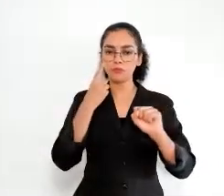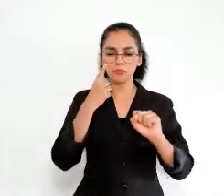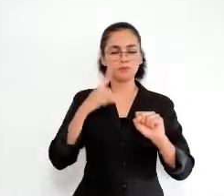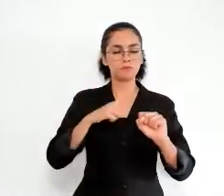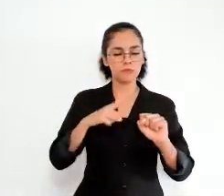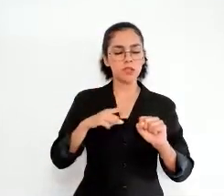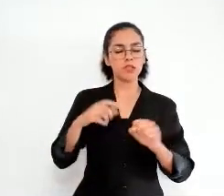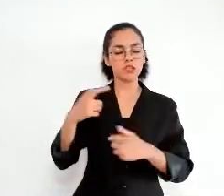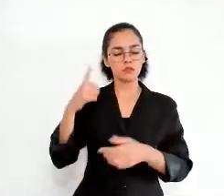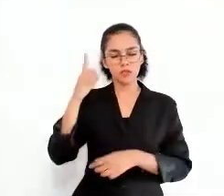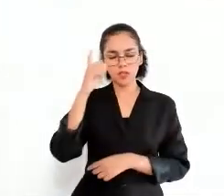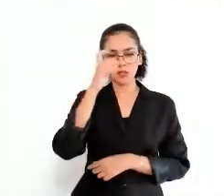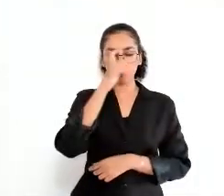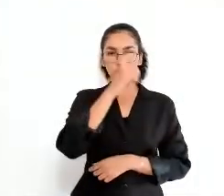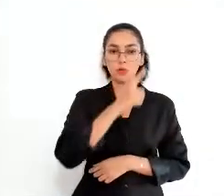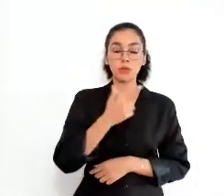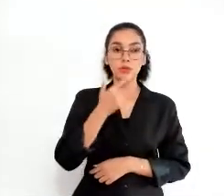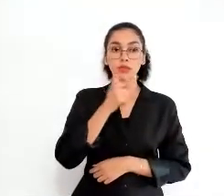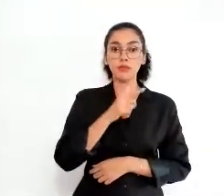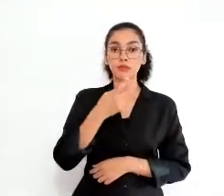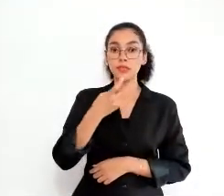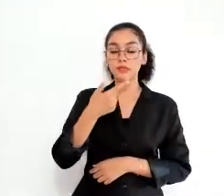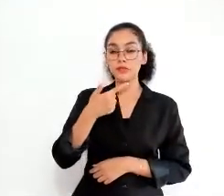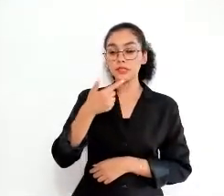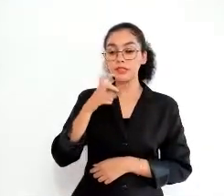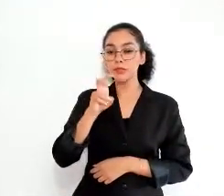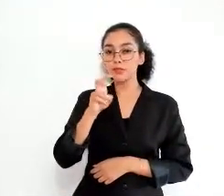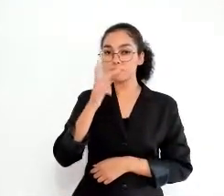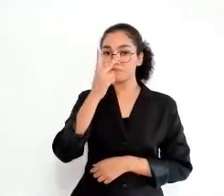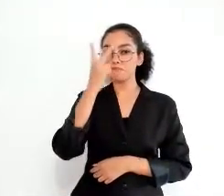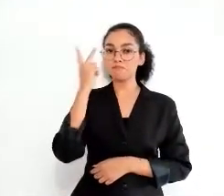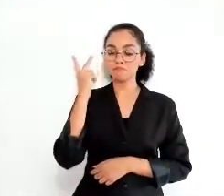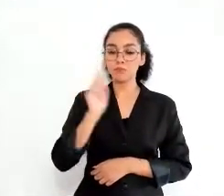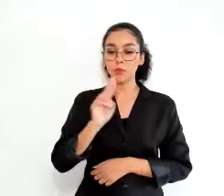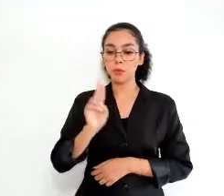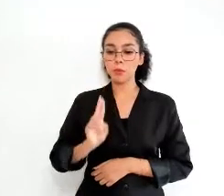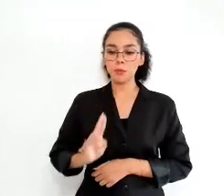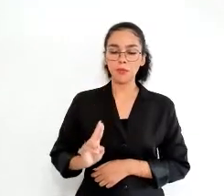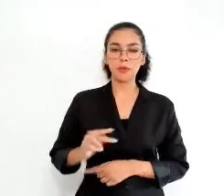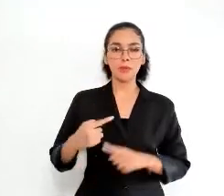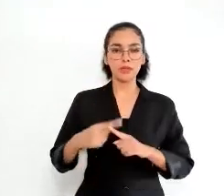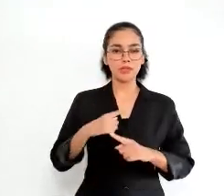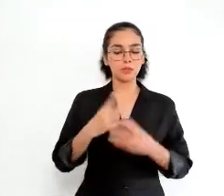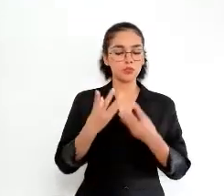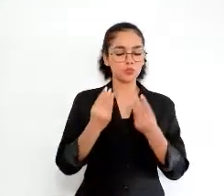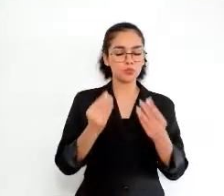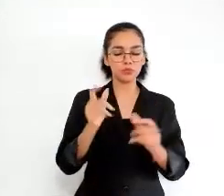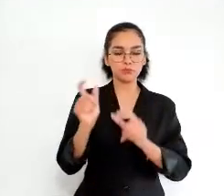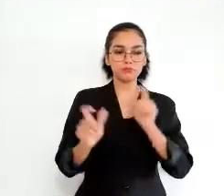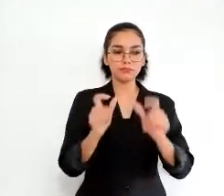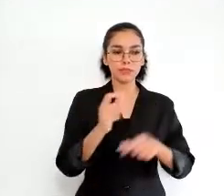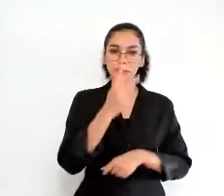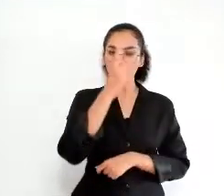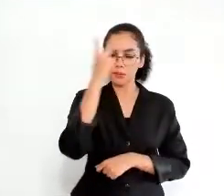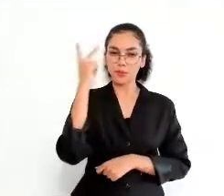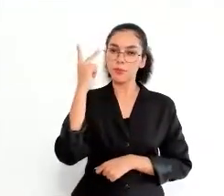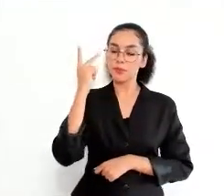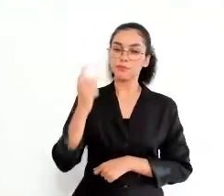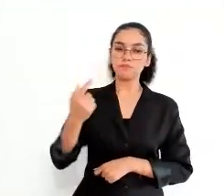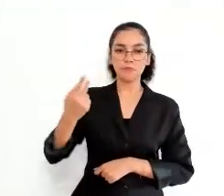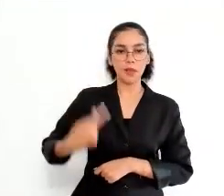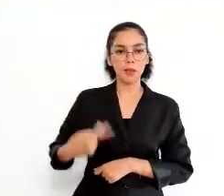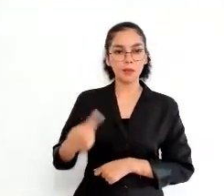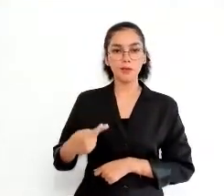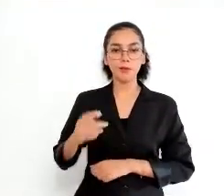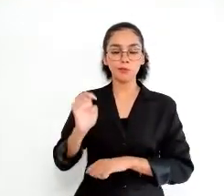aos 25 nomes, considerando a parcela expressiva de personalidades potiguares que são exemplo em